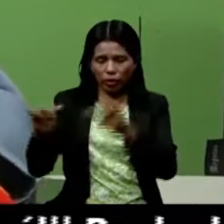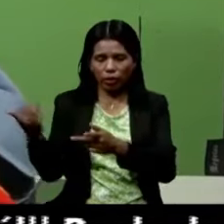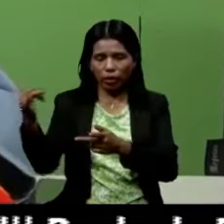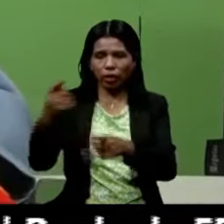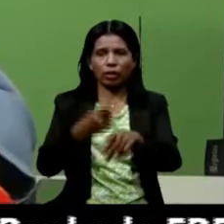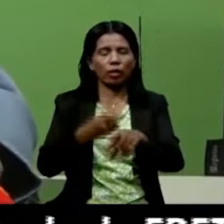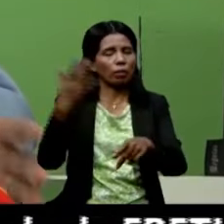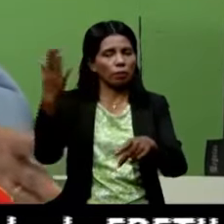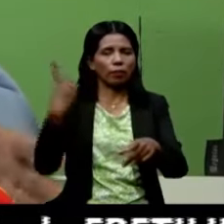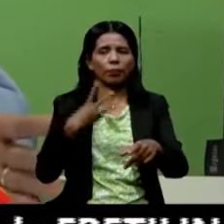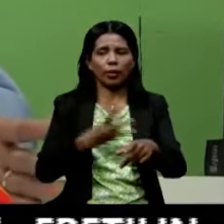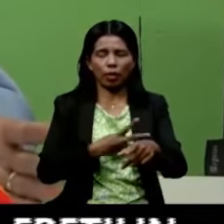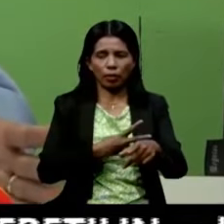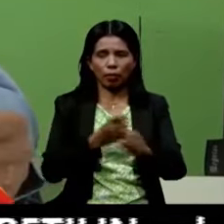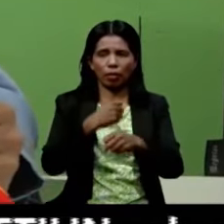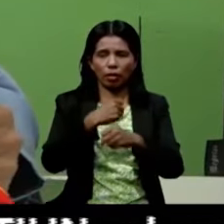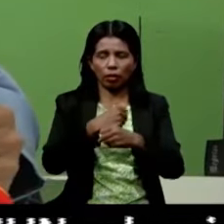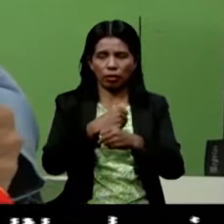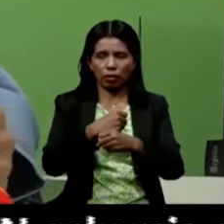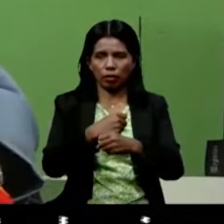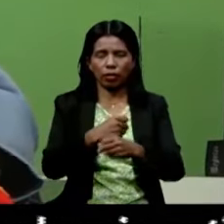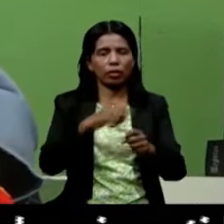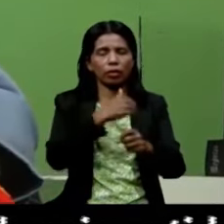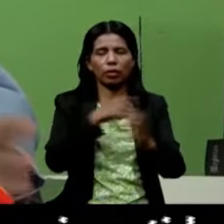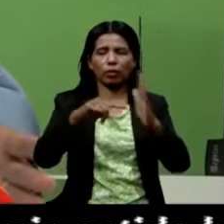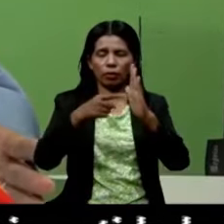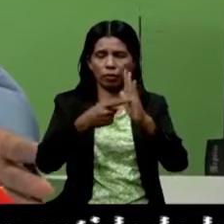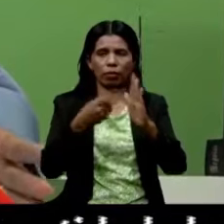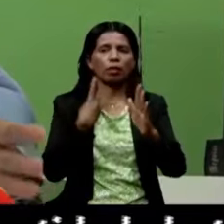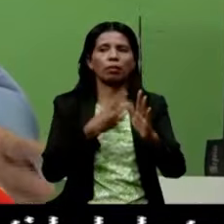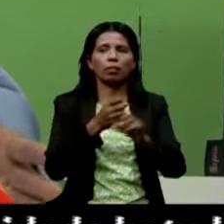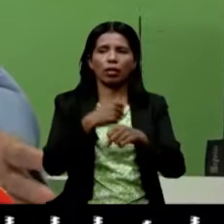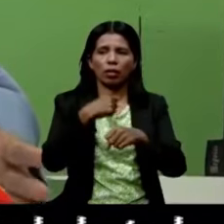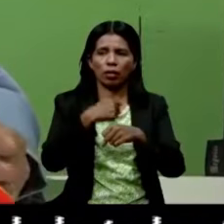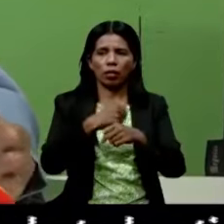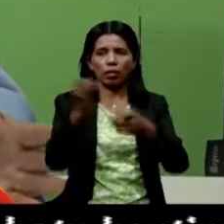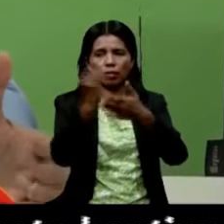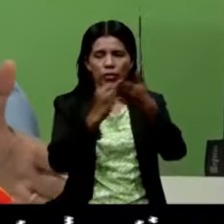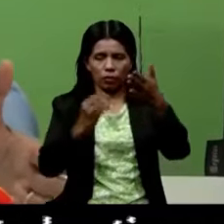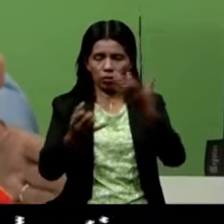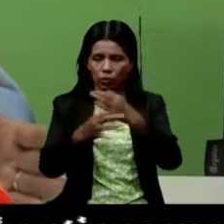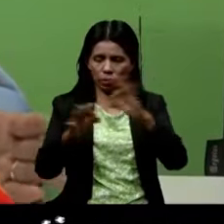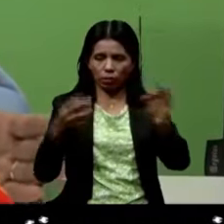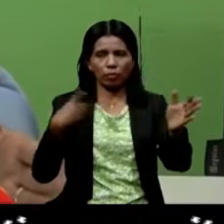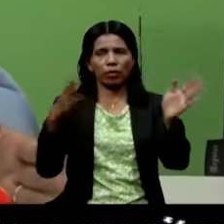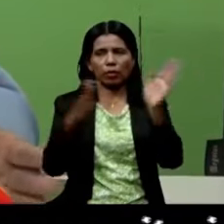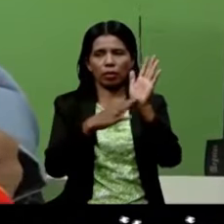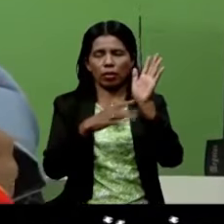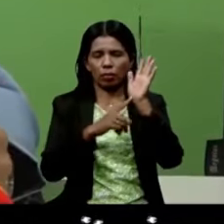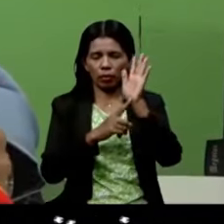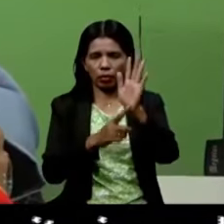mos konstruksaun ne si dau komesa, ami halo ona ne nia de zenu ba cerne hotu ami taka, ami haturu